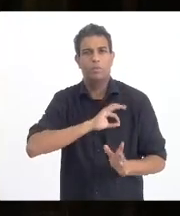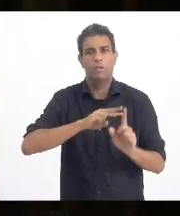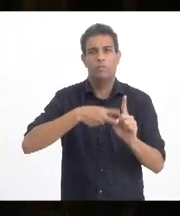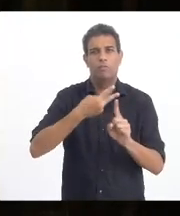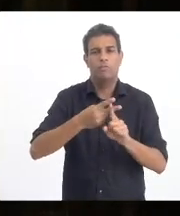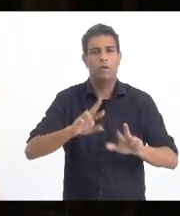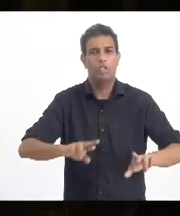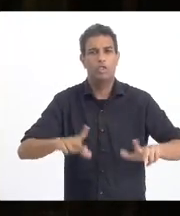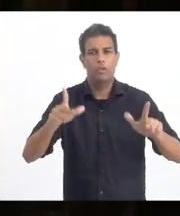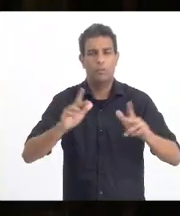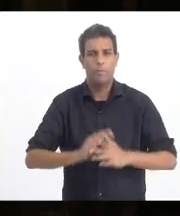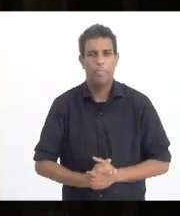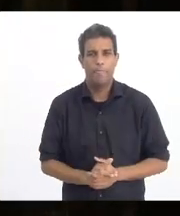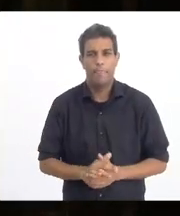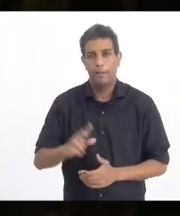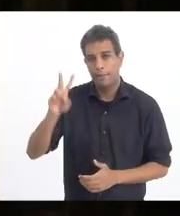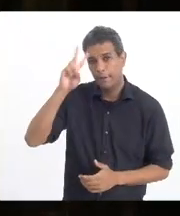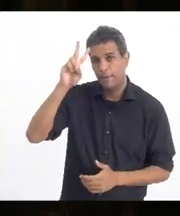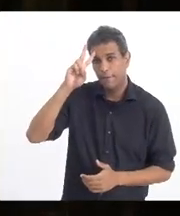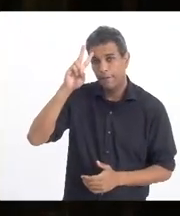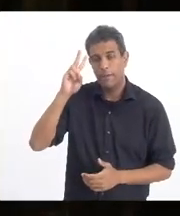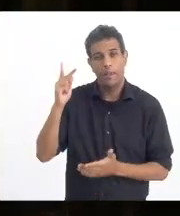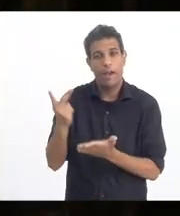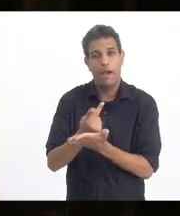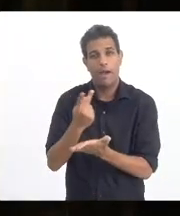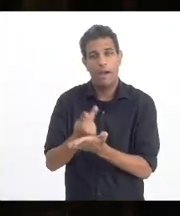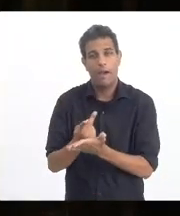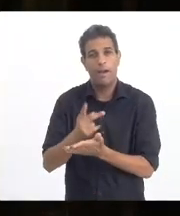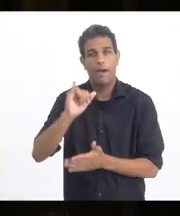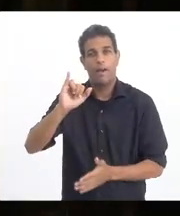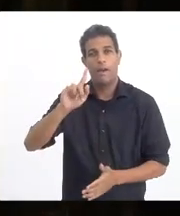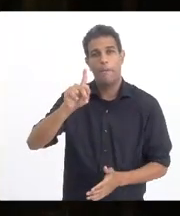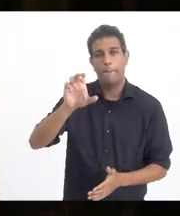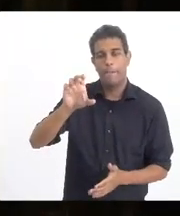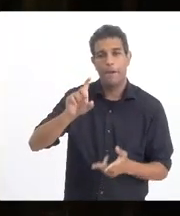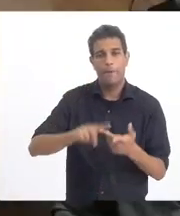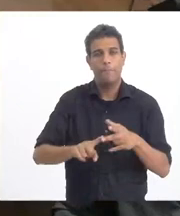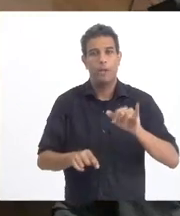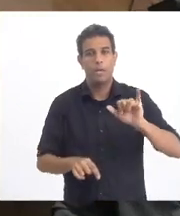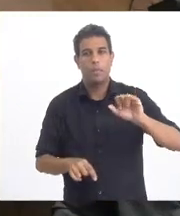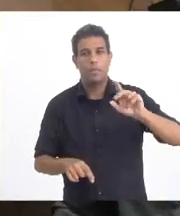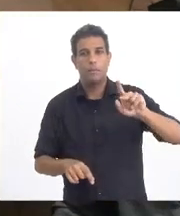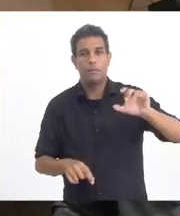diferentes. Na segunda-feira eu falei o índice errado, falei IPCA, mas a correção é pelo INPC.